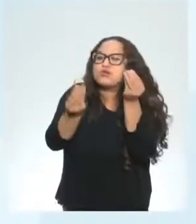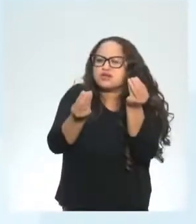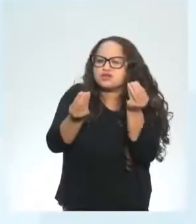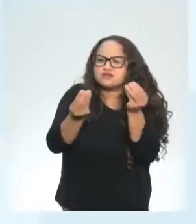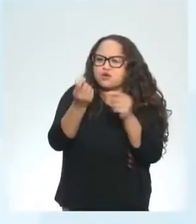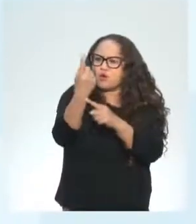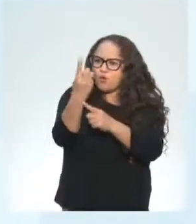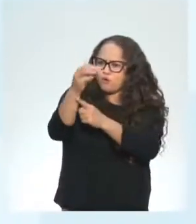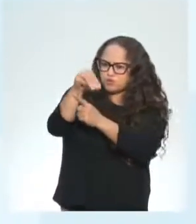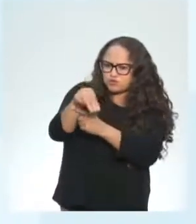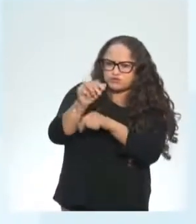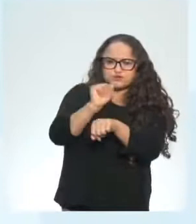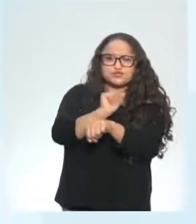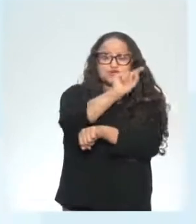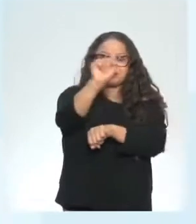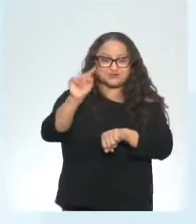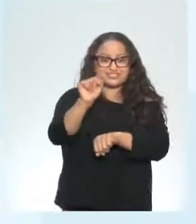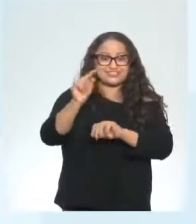minutinho.